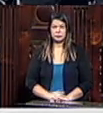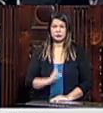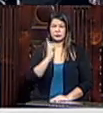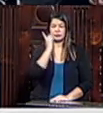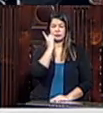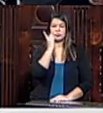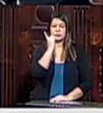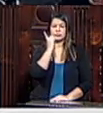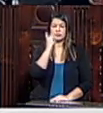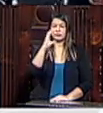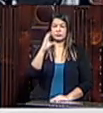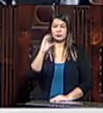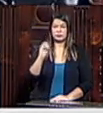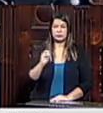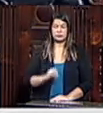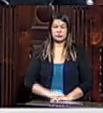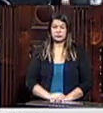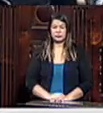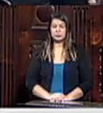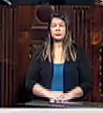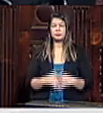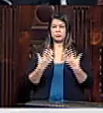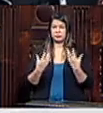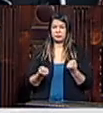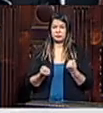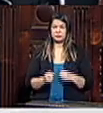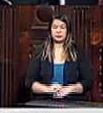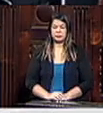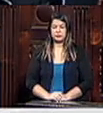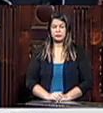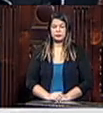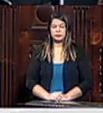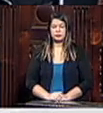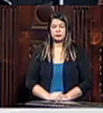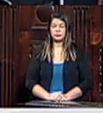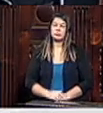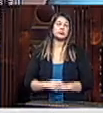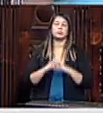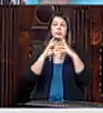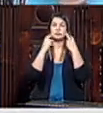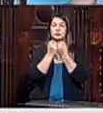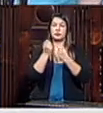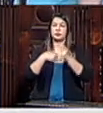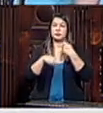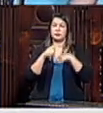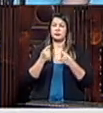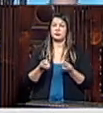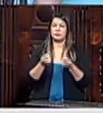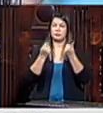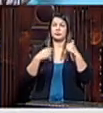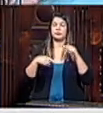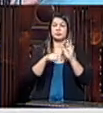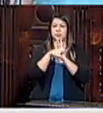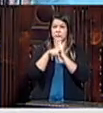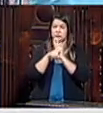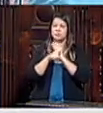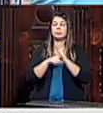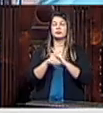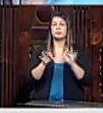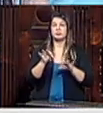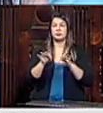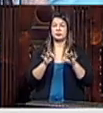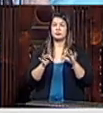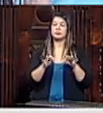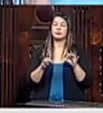Deputado Carlos Osório. Favorável, senhor presidente. Pela Comissão de Orçamento, Finanças, Fiscalização Financeira e Controle,